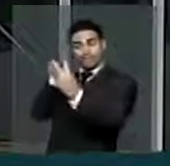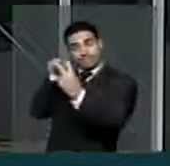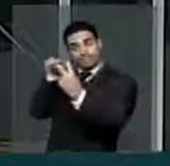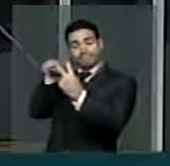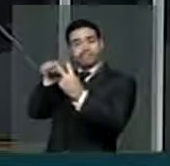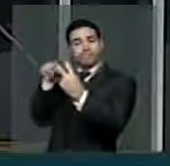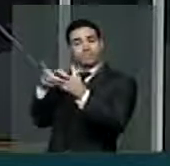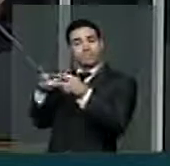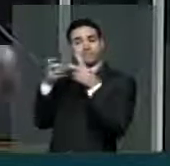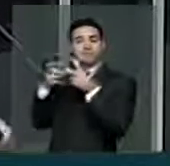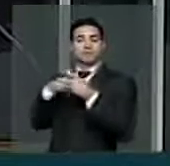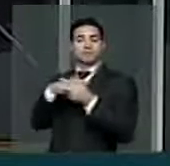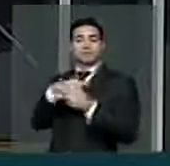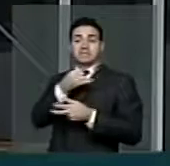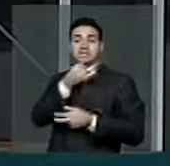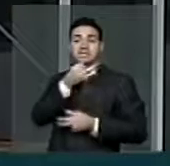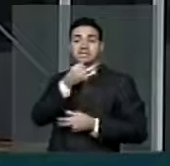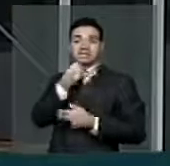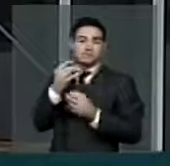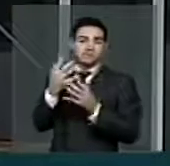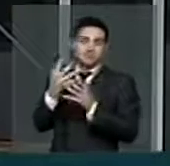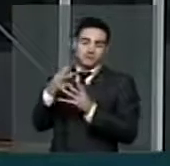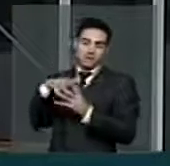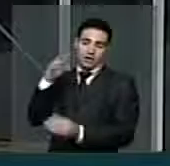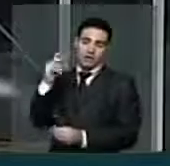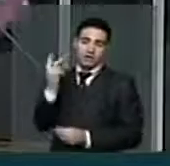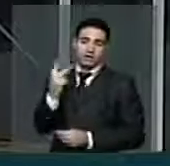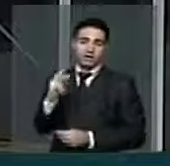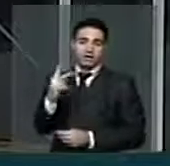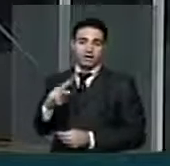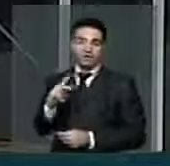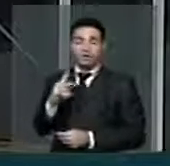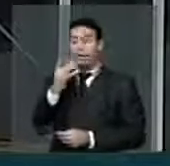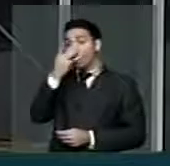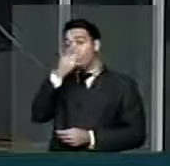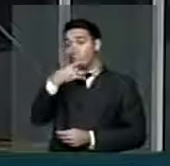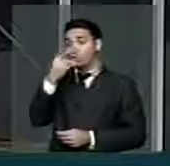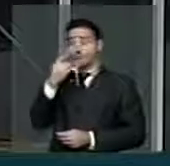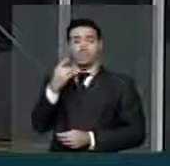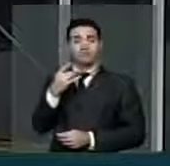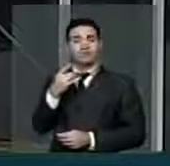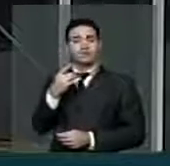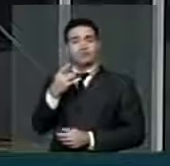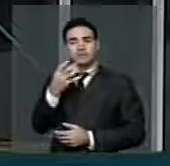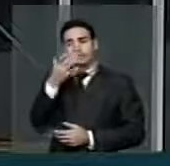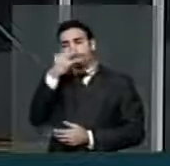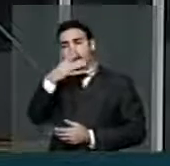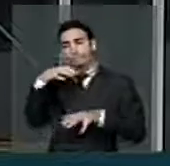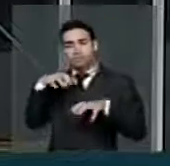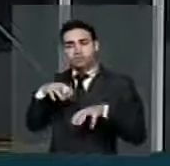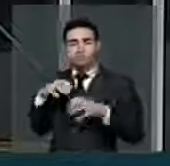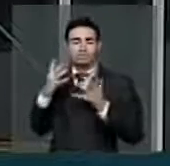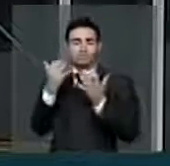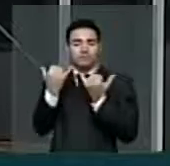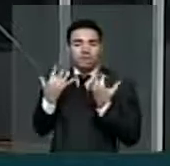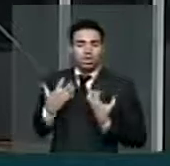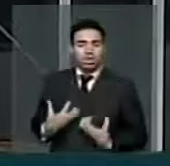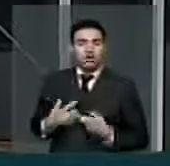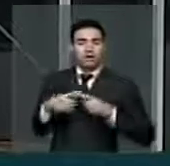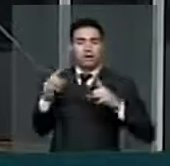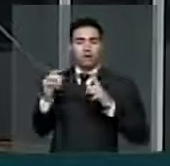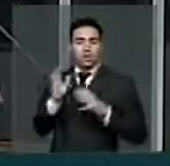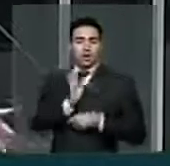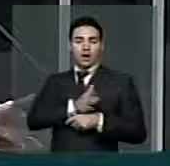perceber a tristeza da sua alma, o seu rosto abatido, o seu coração